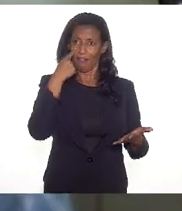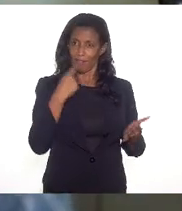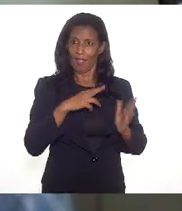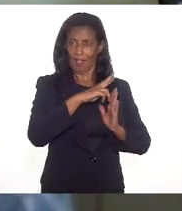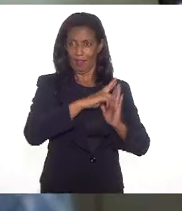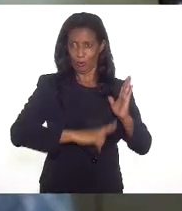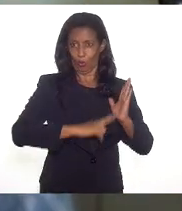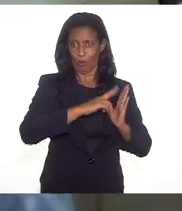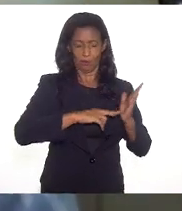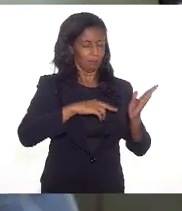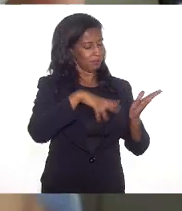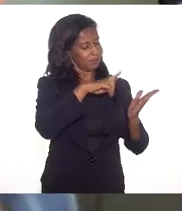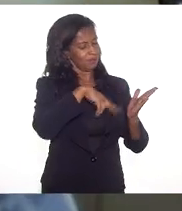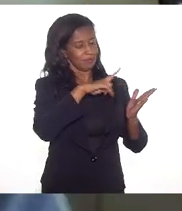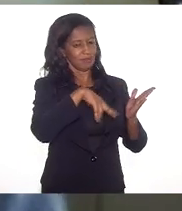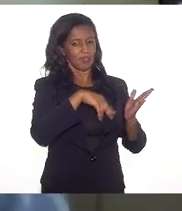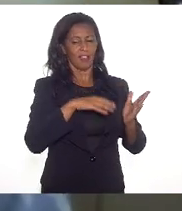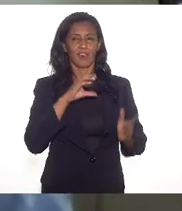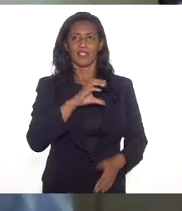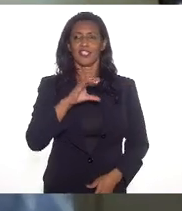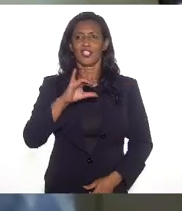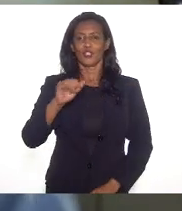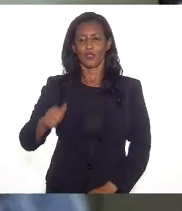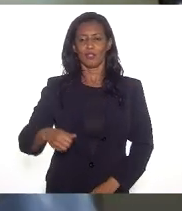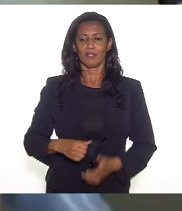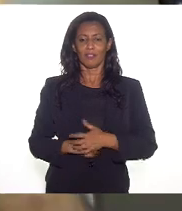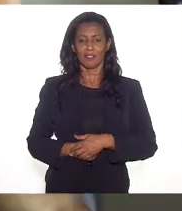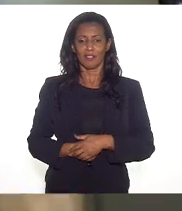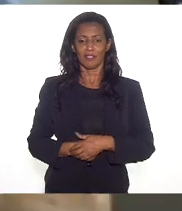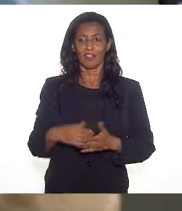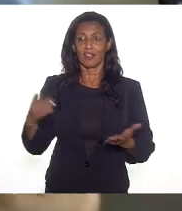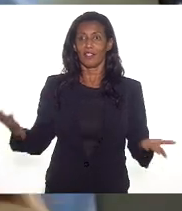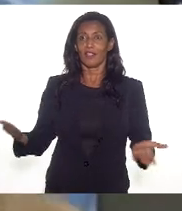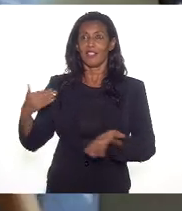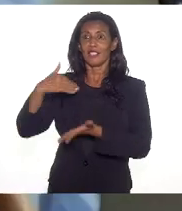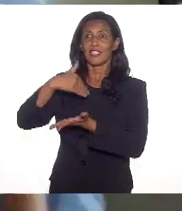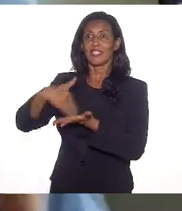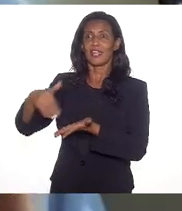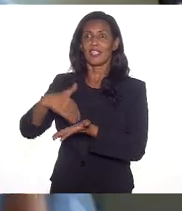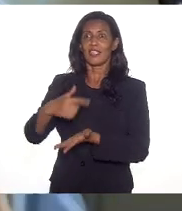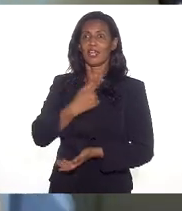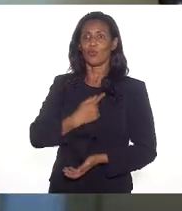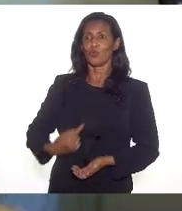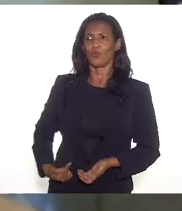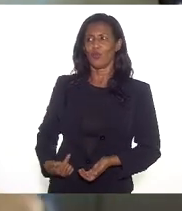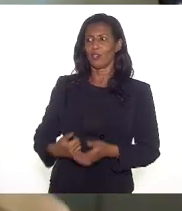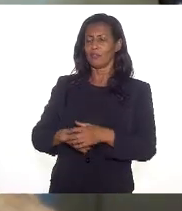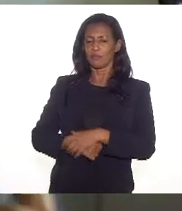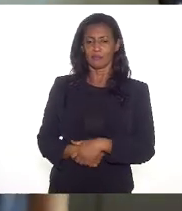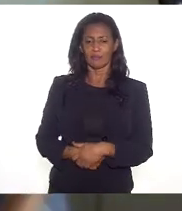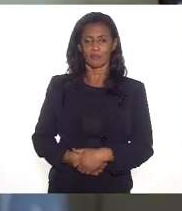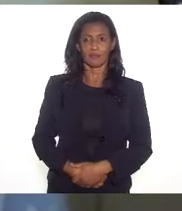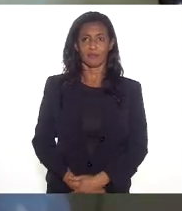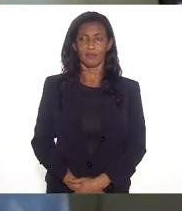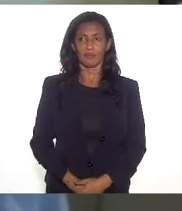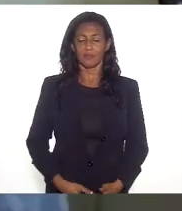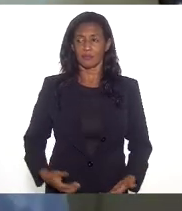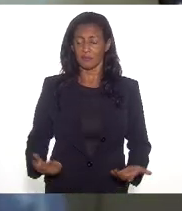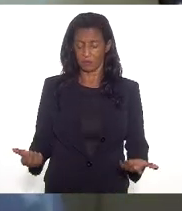aqui dele na CCJ, já vai ser secretário de governo.